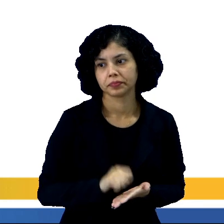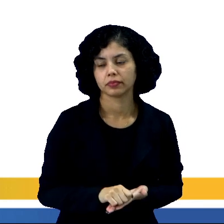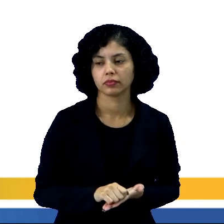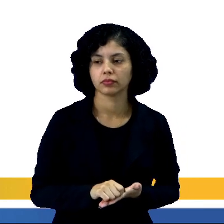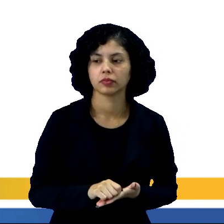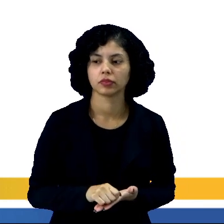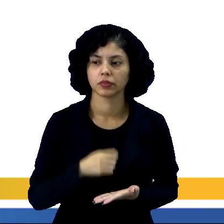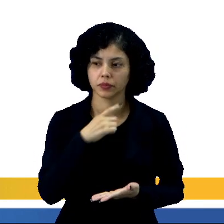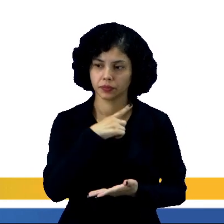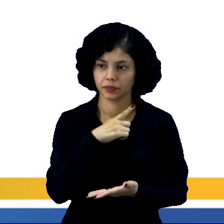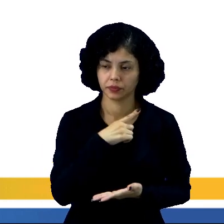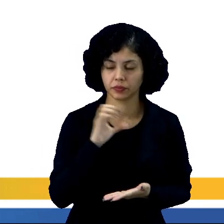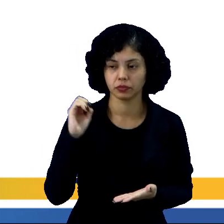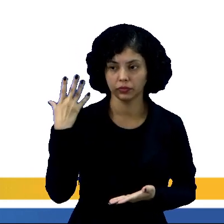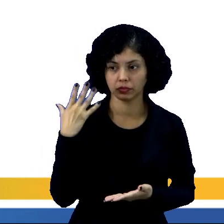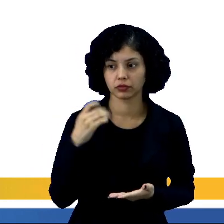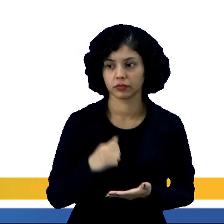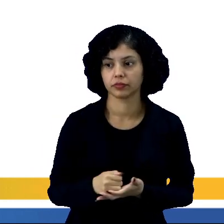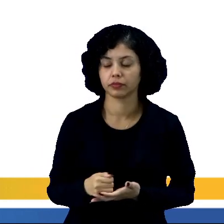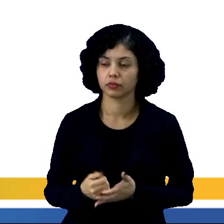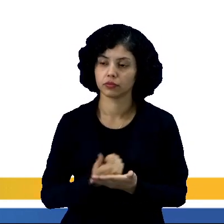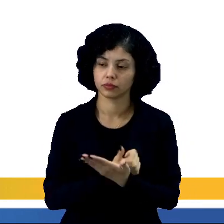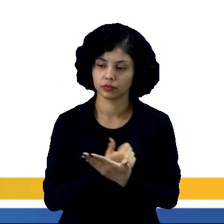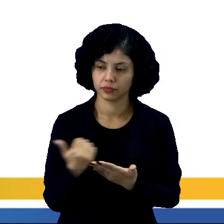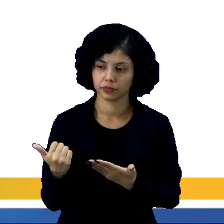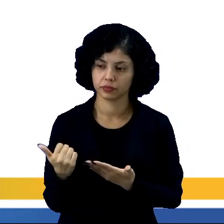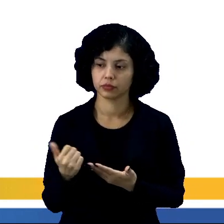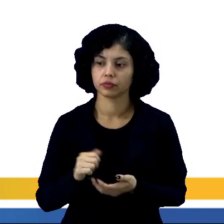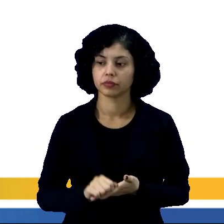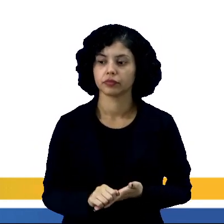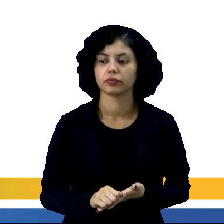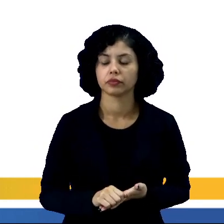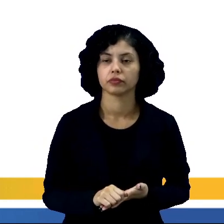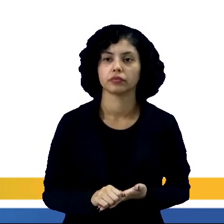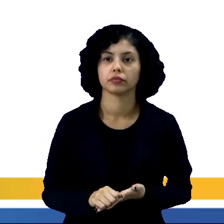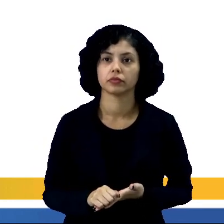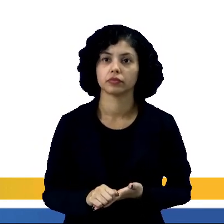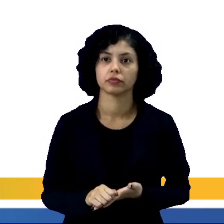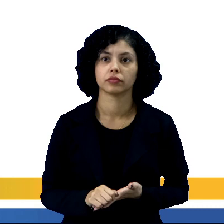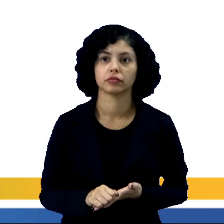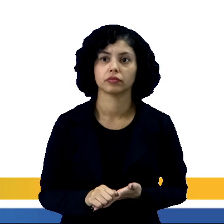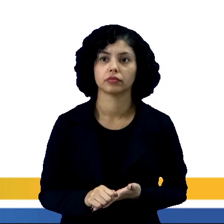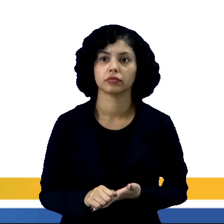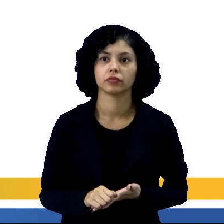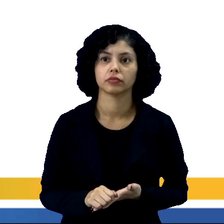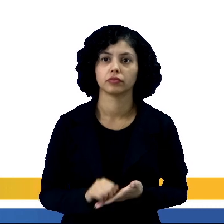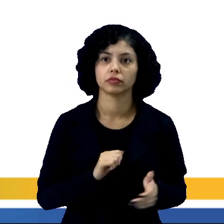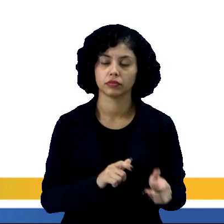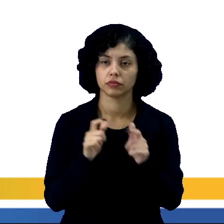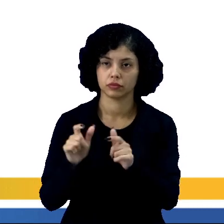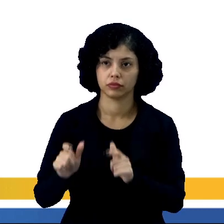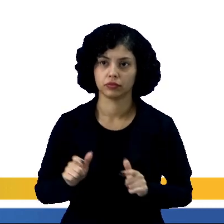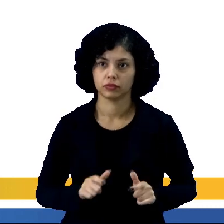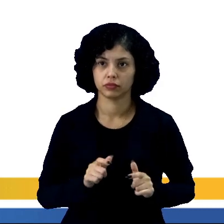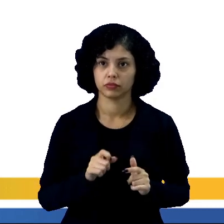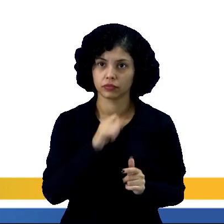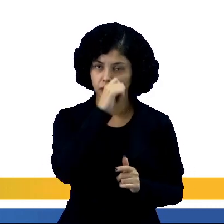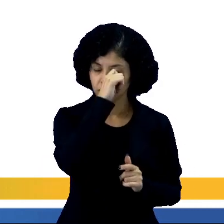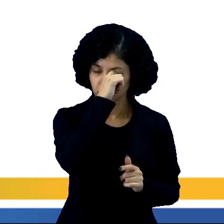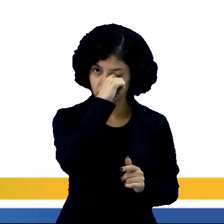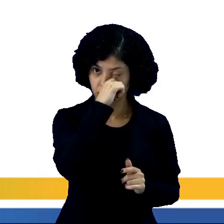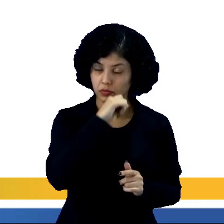os agentes que participam aí desta ação, né? E o espaço, né, que